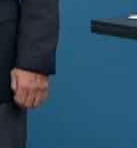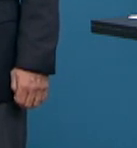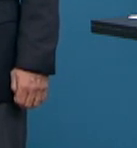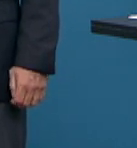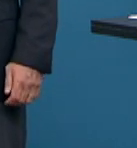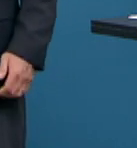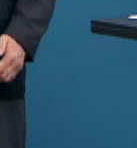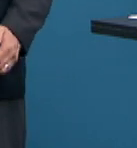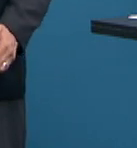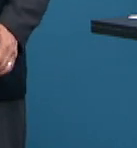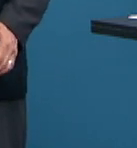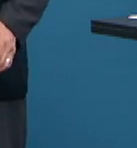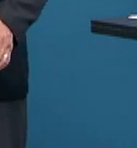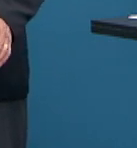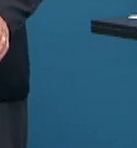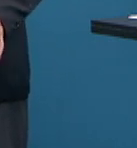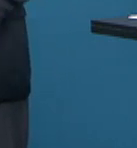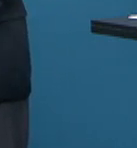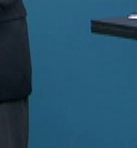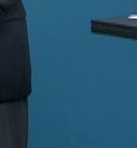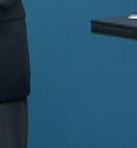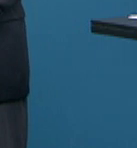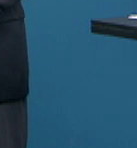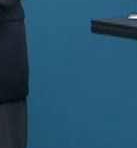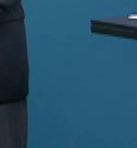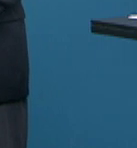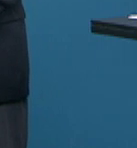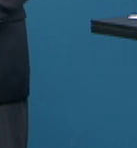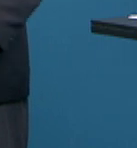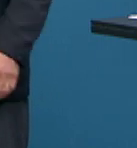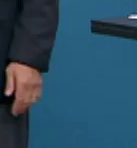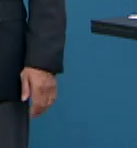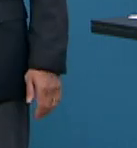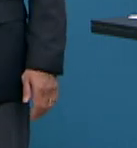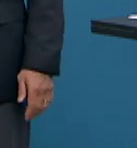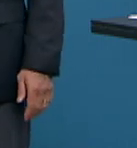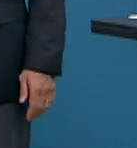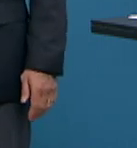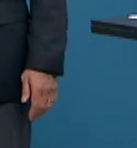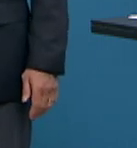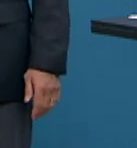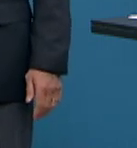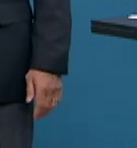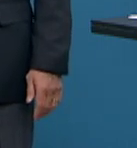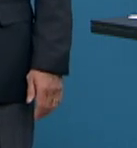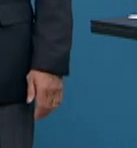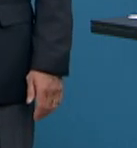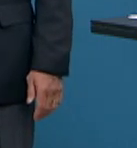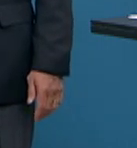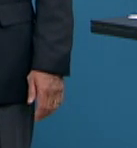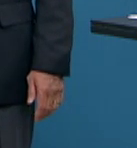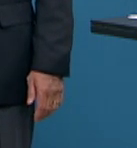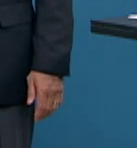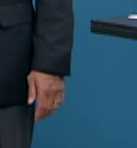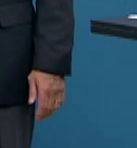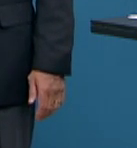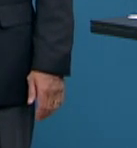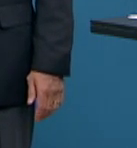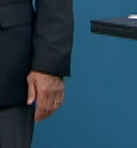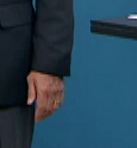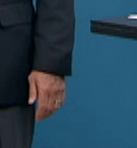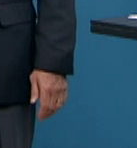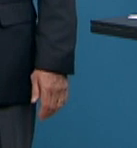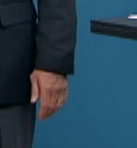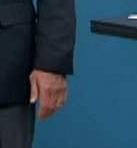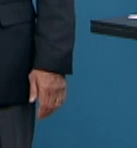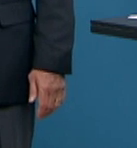aposentada Ellen Grace, que inclusive irá coordenar o próximo painel com o tema Dignidades e Indignidades, Ser no